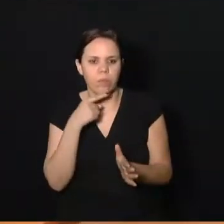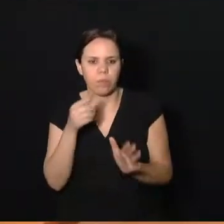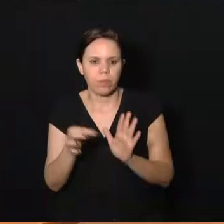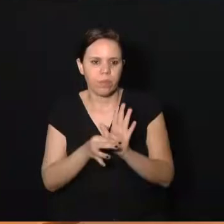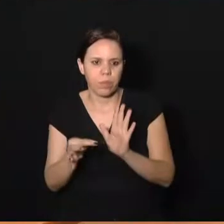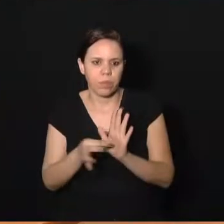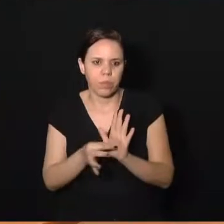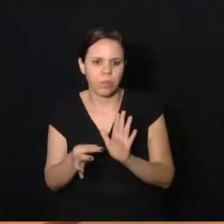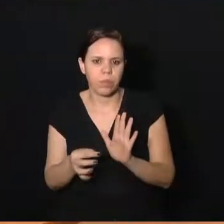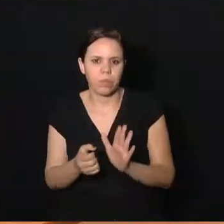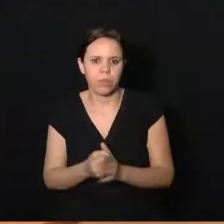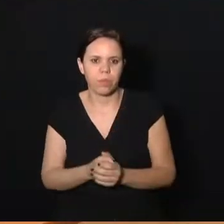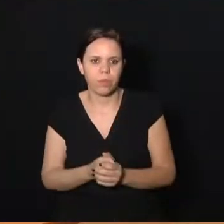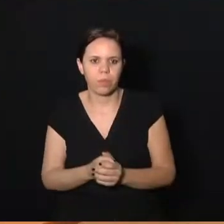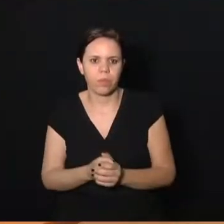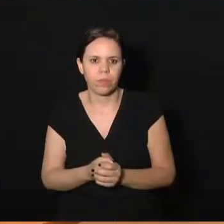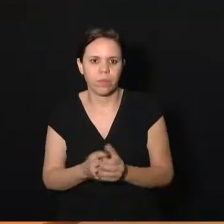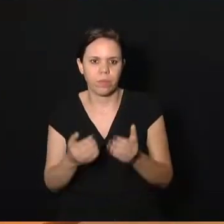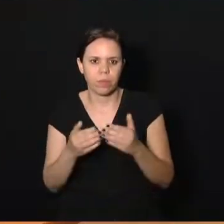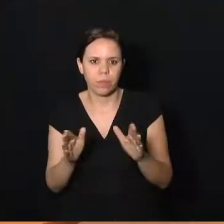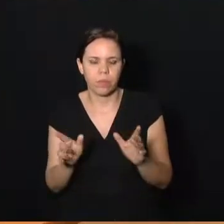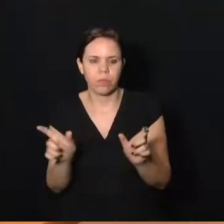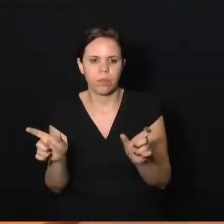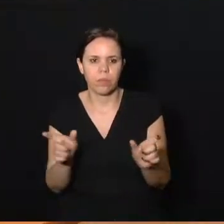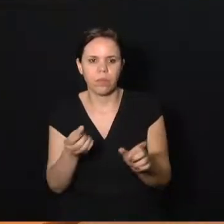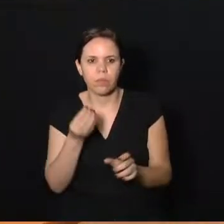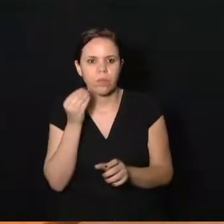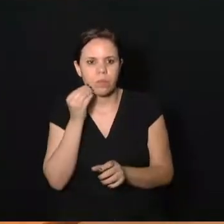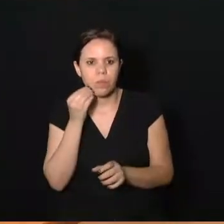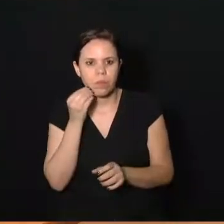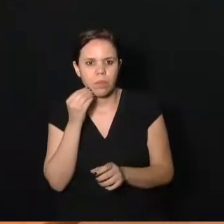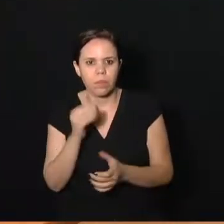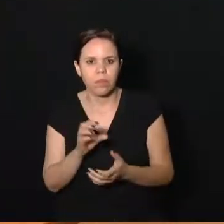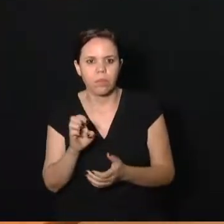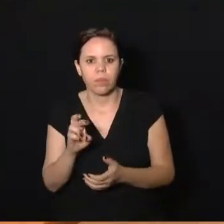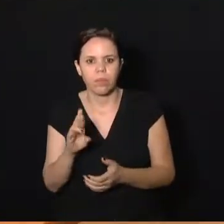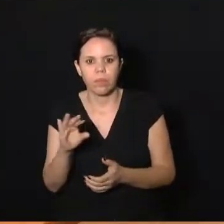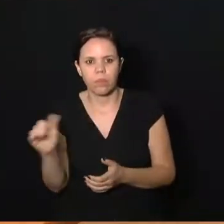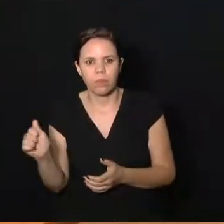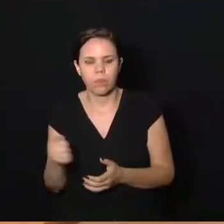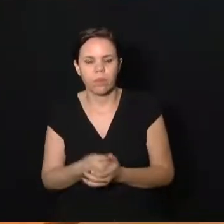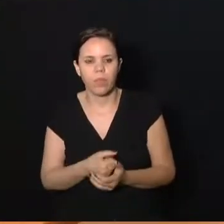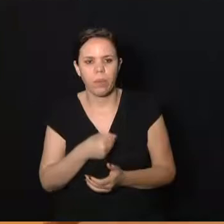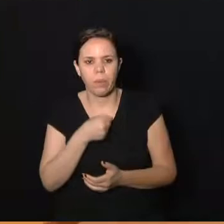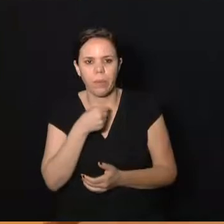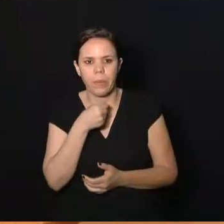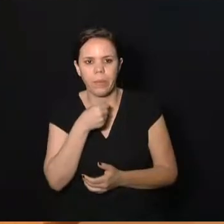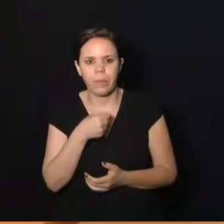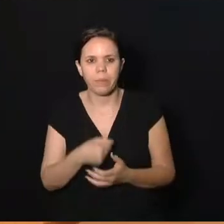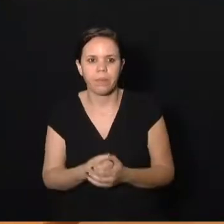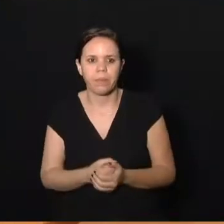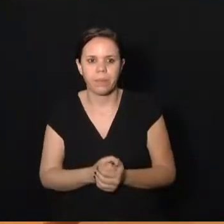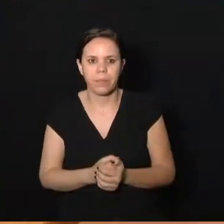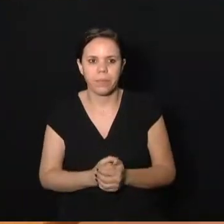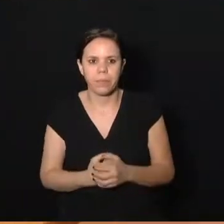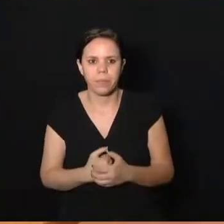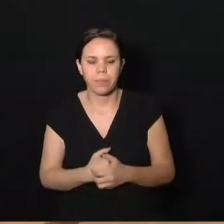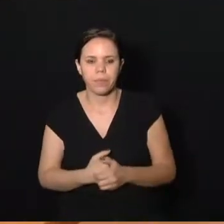sugestão, então eu abro aqui a palavra. A Érica vai estar com o microfone